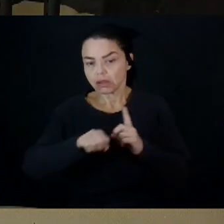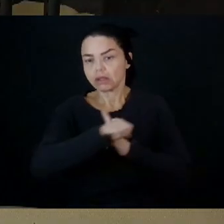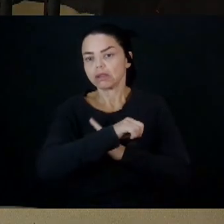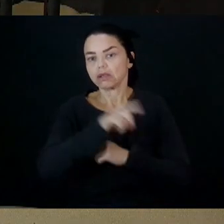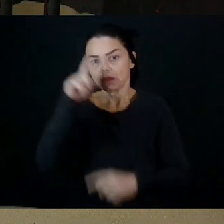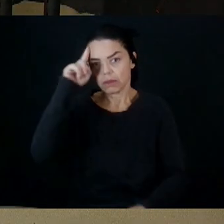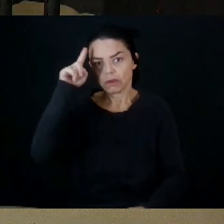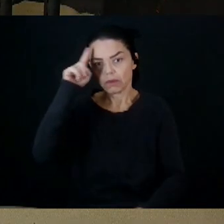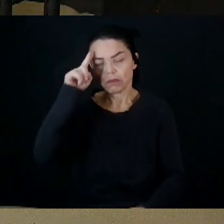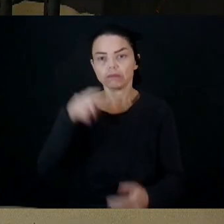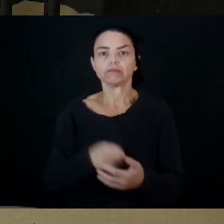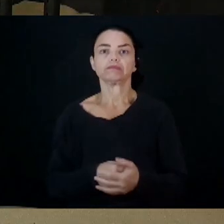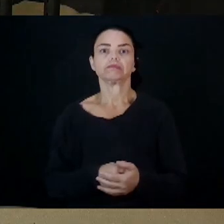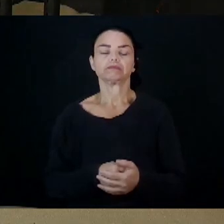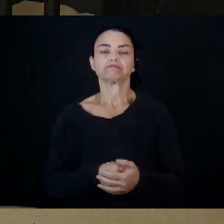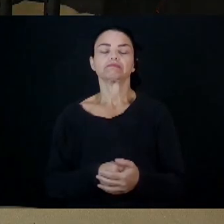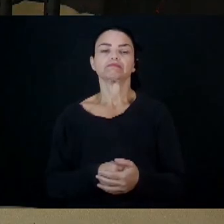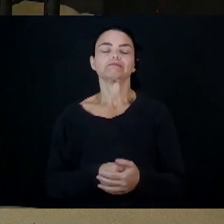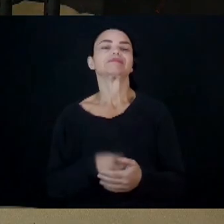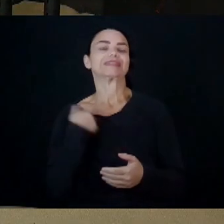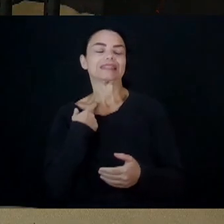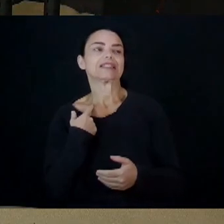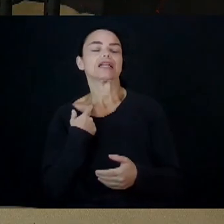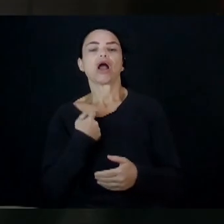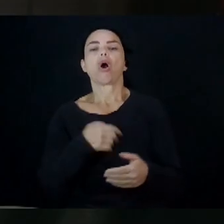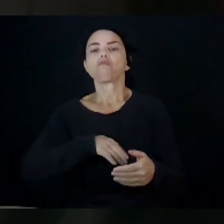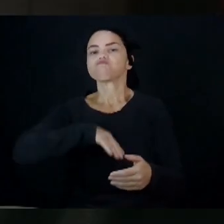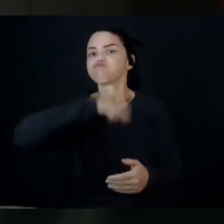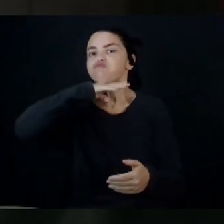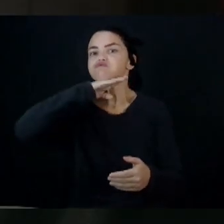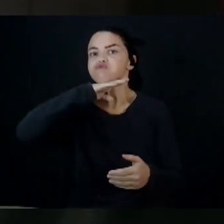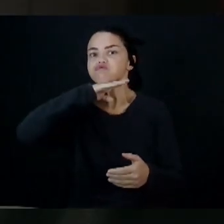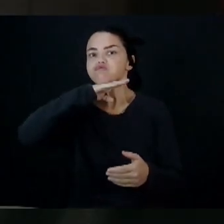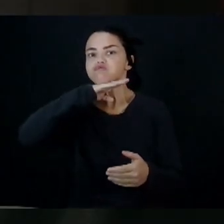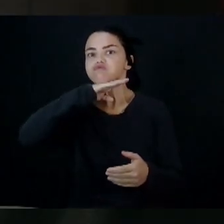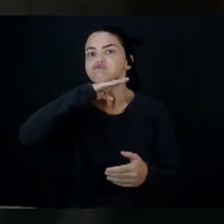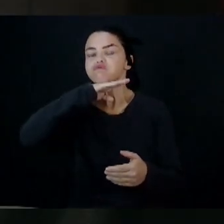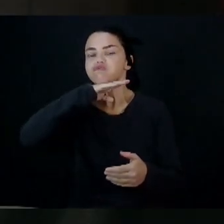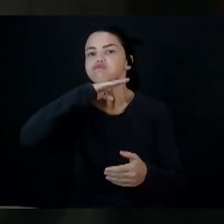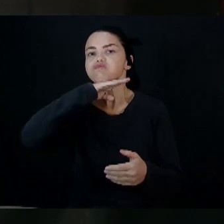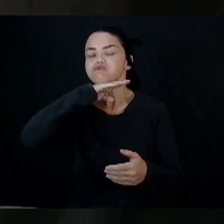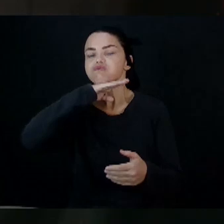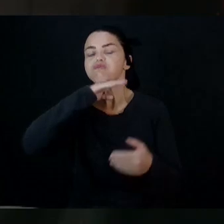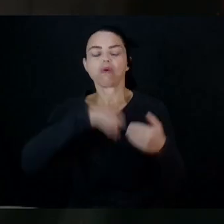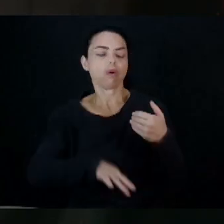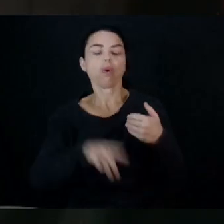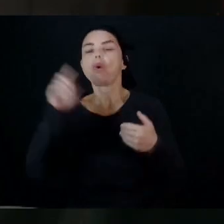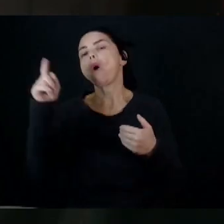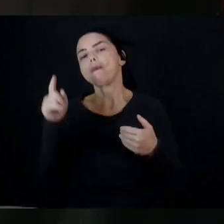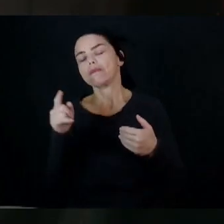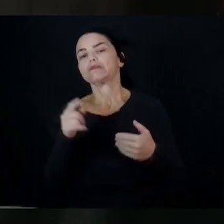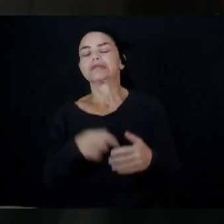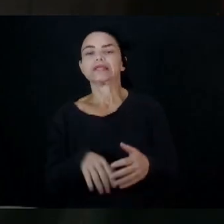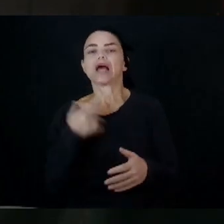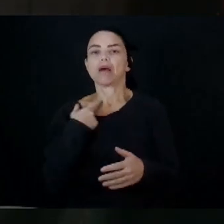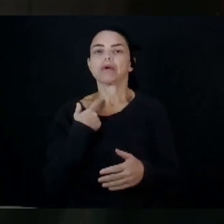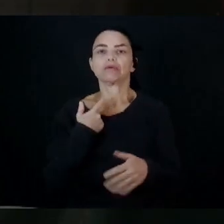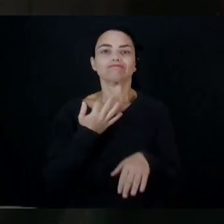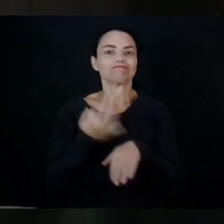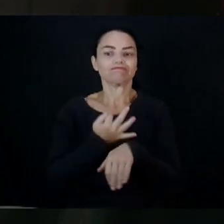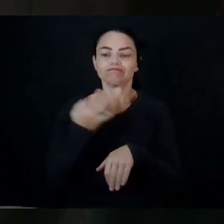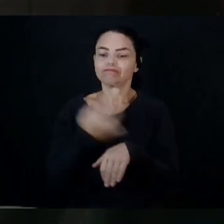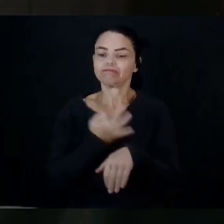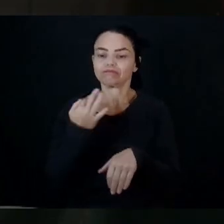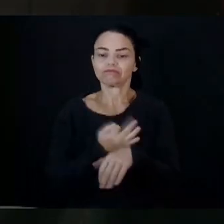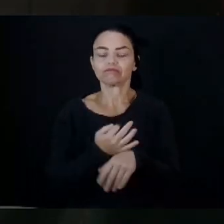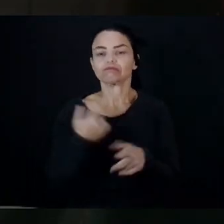Um copo de água cheio, né? Exato. É o momento do transbordo, né? Agora, por que